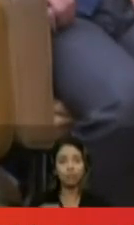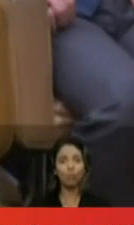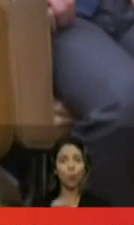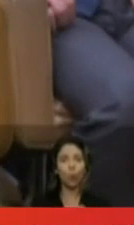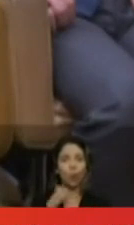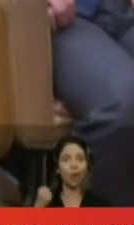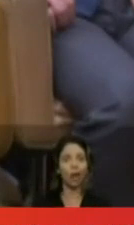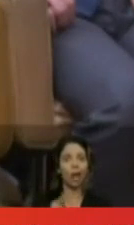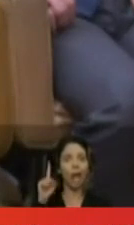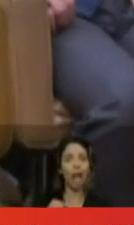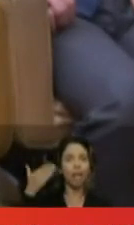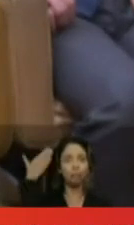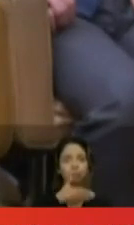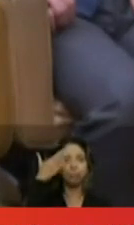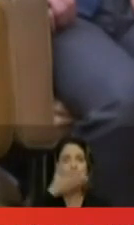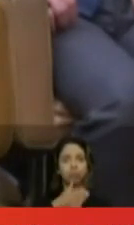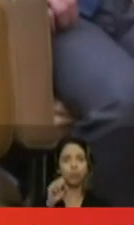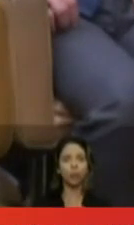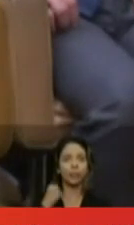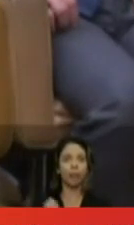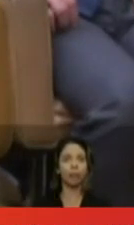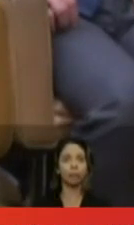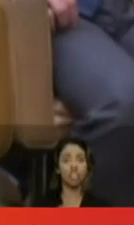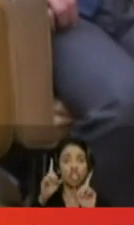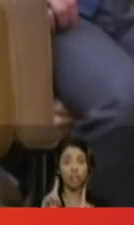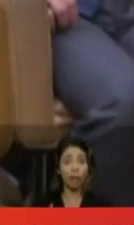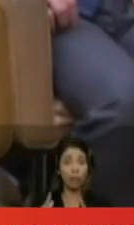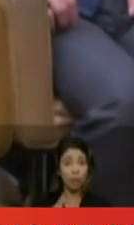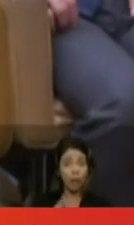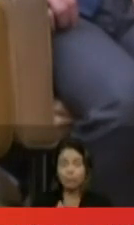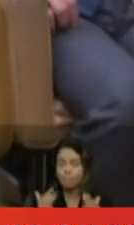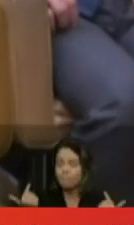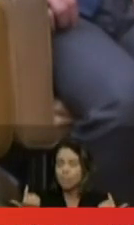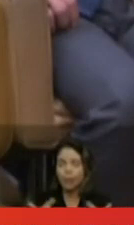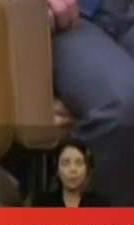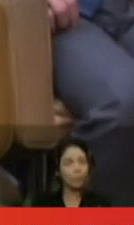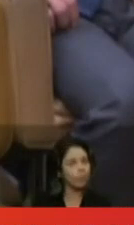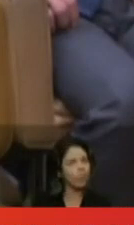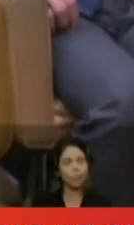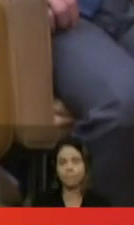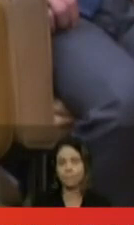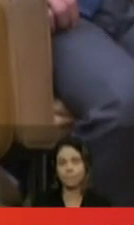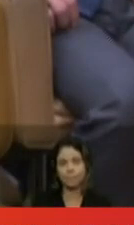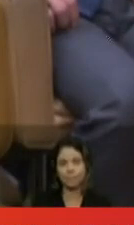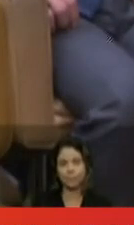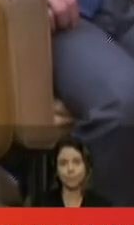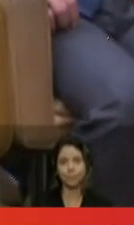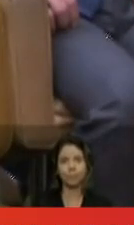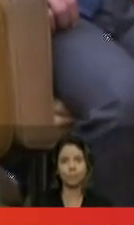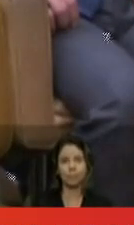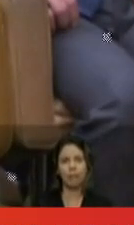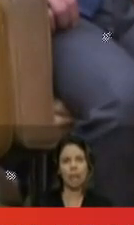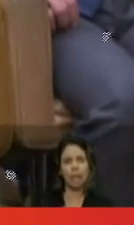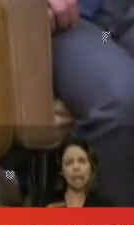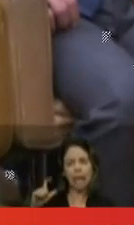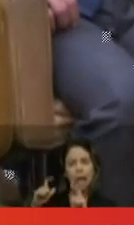você hoje, hein? Ô, mano, fala bonito, hein, meu? É você que vai assumir a presidência hoje, não? Nossa, tô arrepiado, mano. Bom,